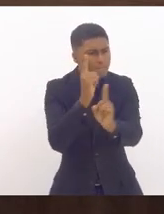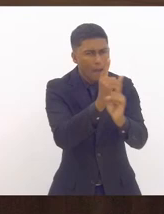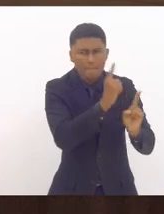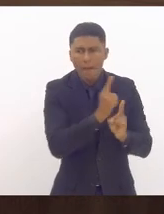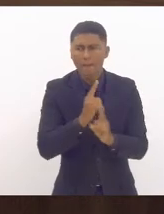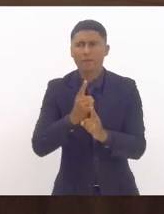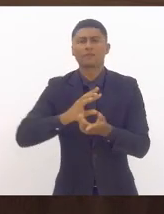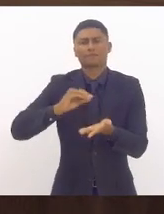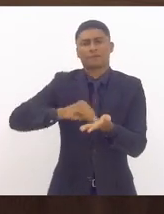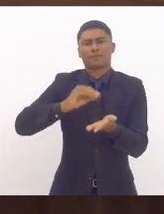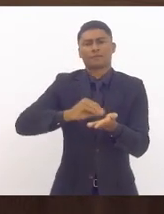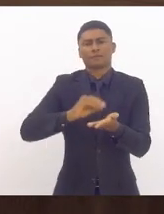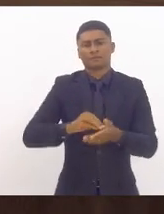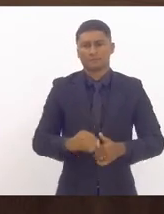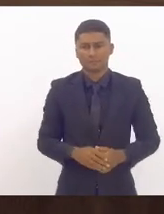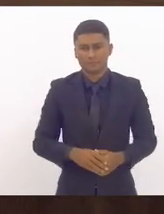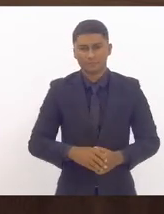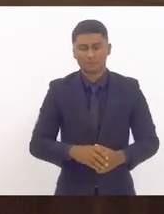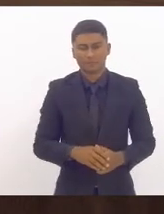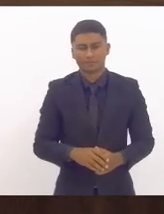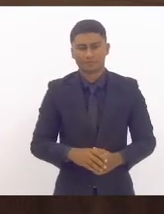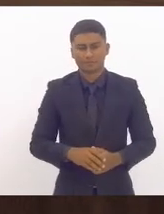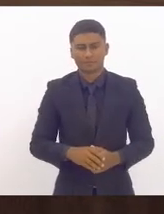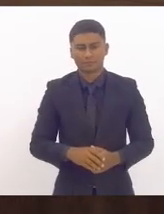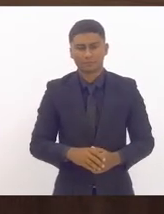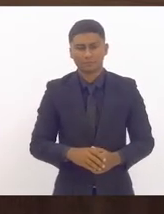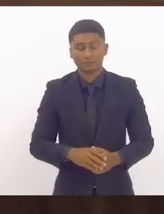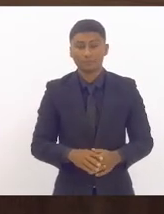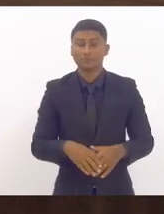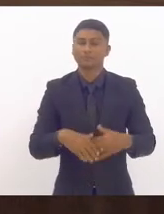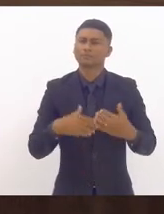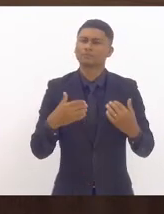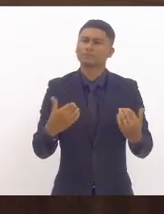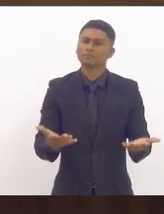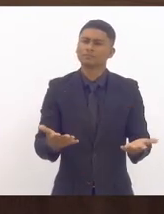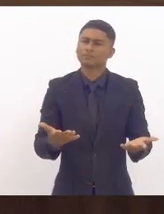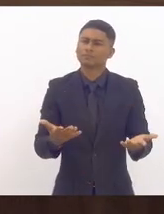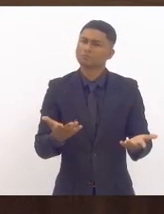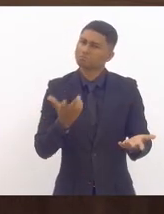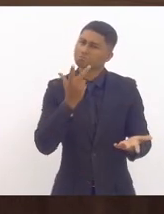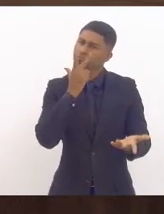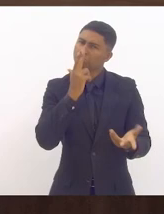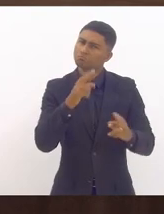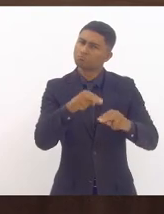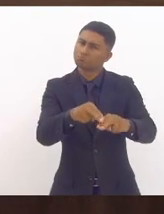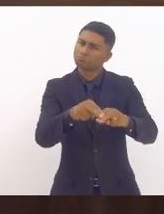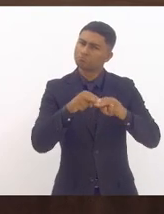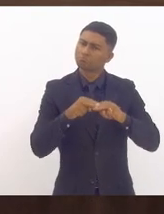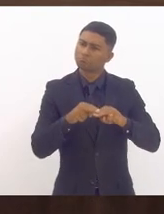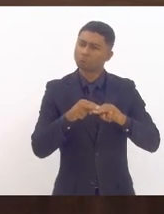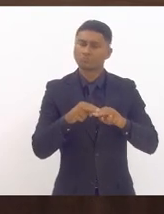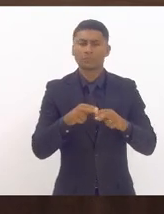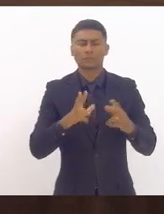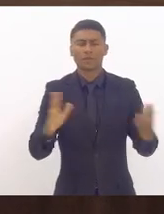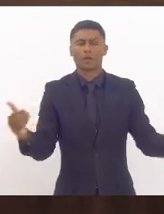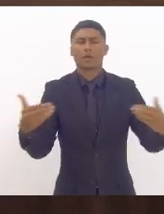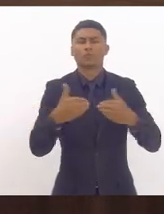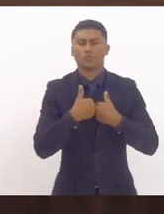Isso pode explicar, em parte, a diferença entre a prevalência, no caso de